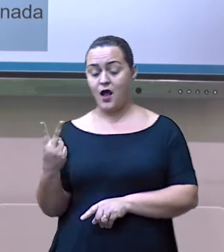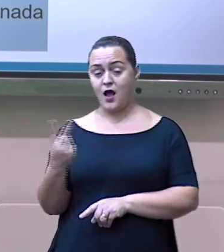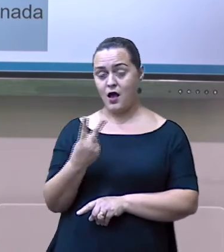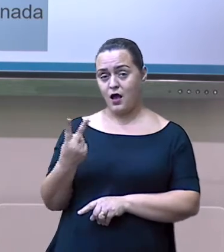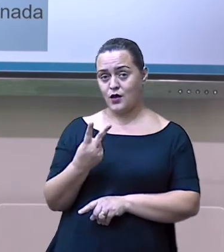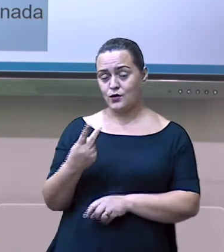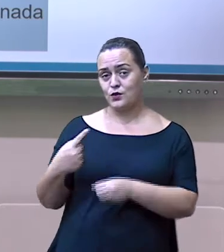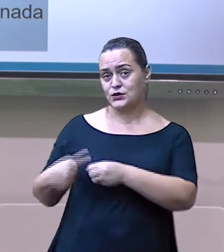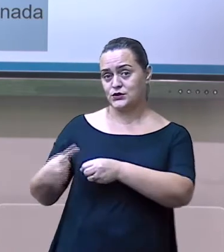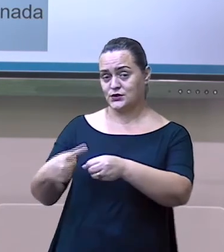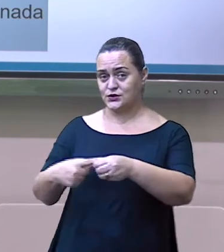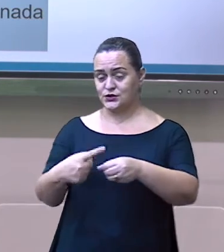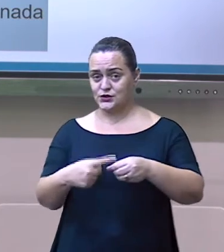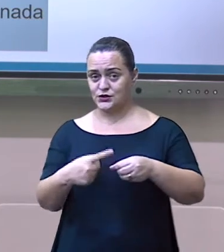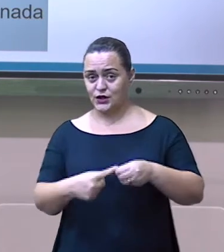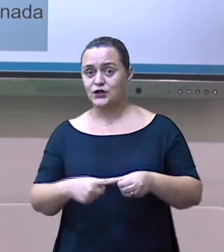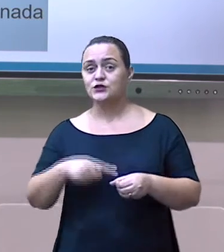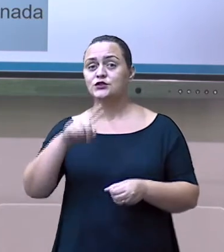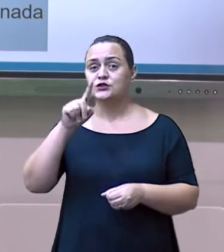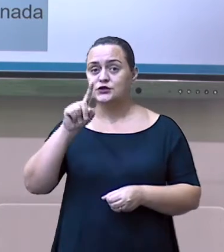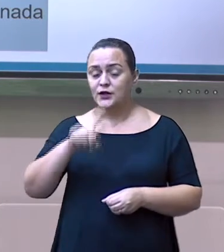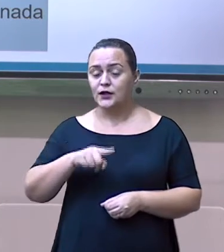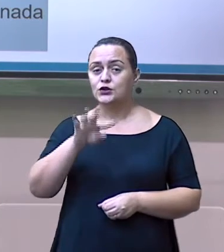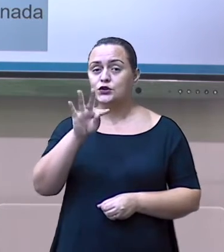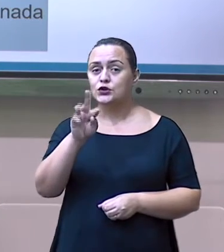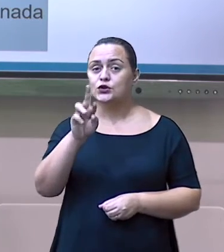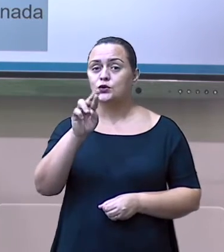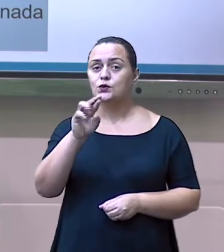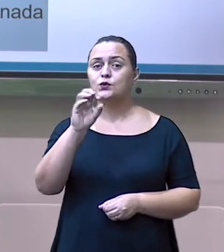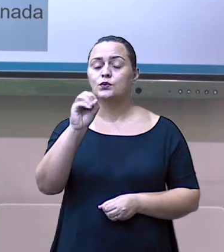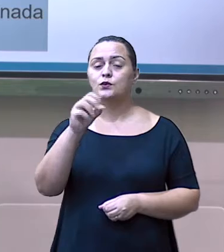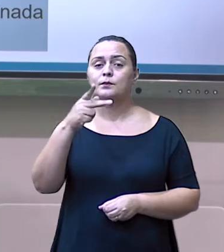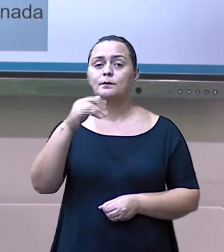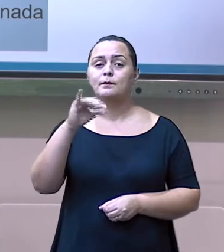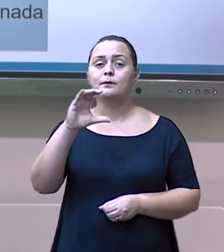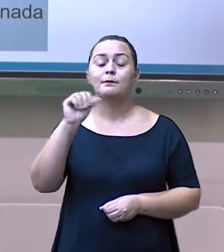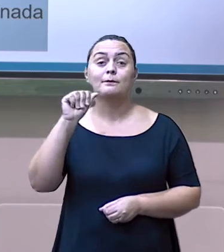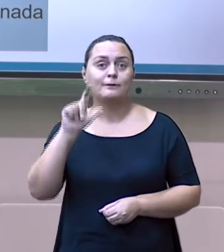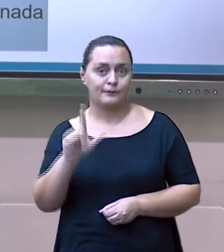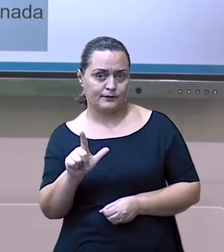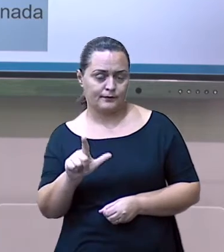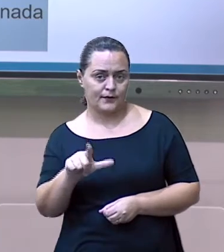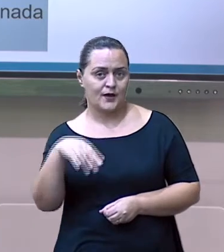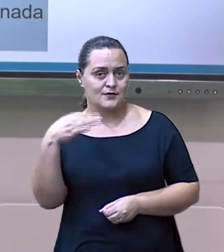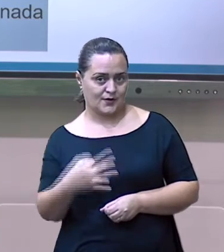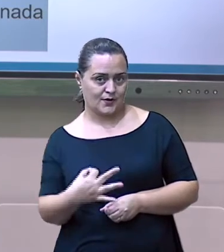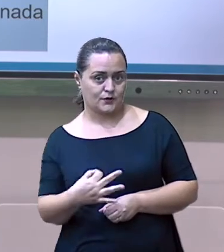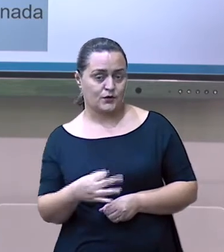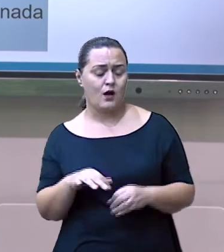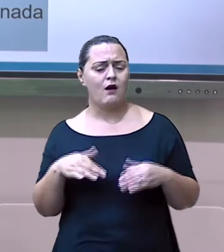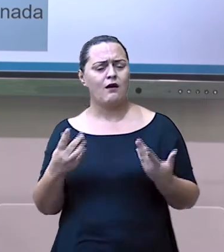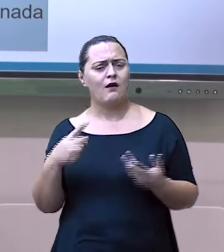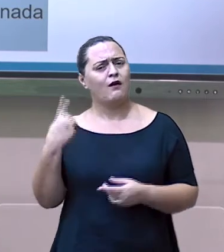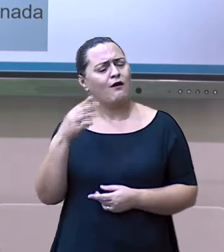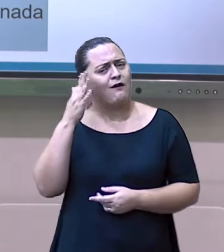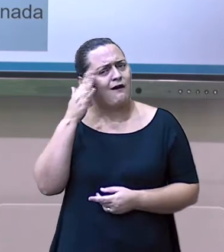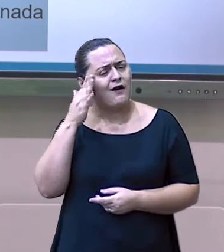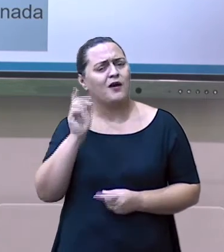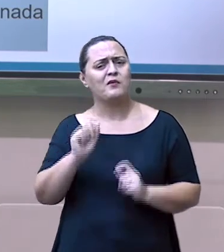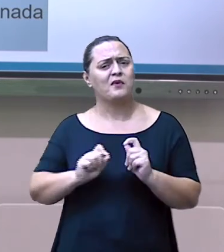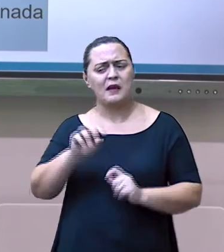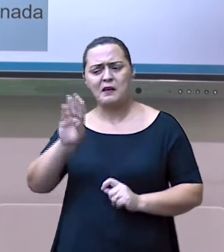climática, zona tropical. Mas nós sabemos que em BH o clima é